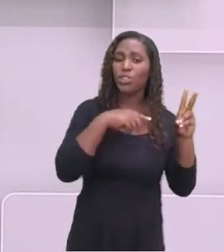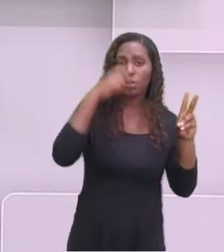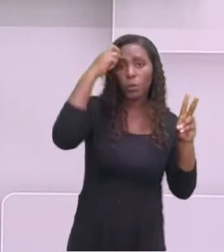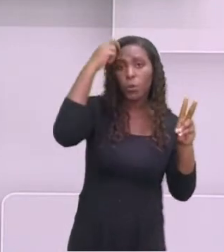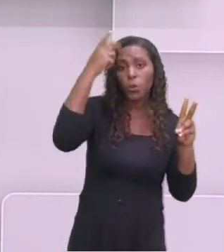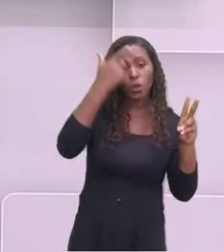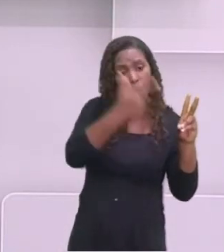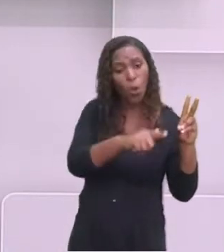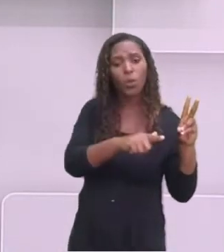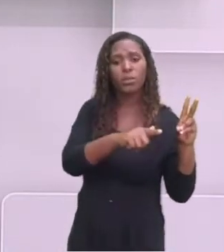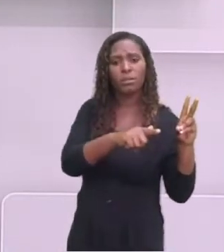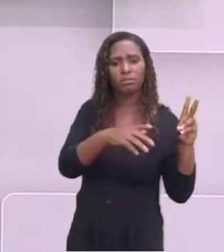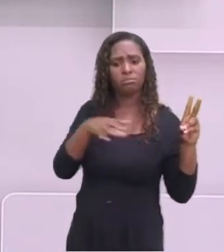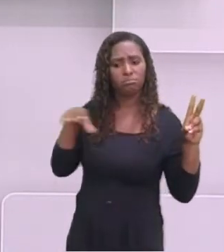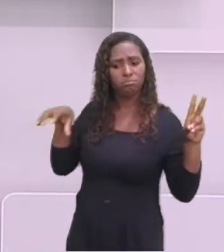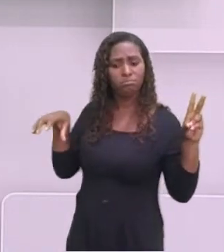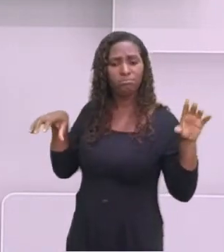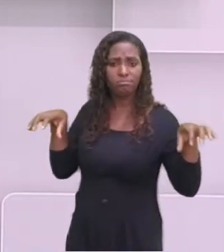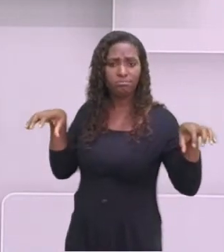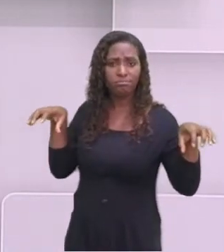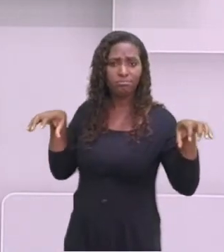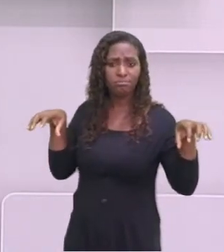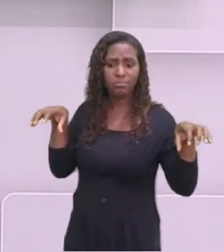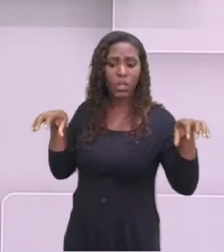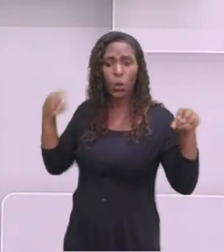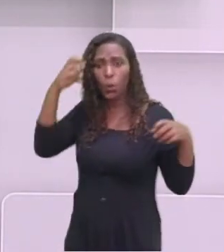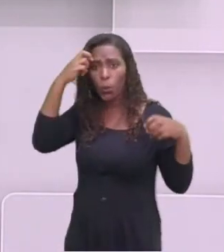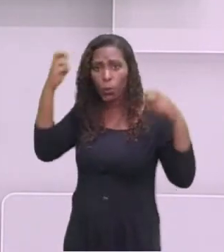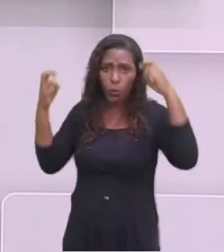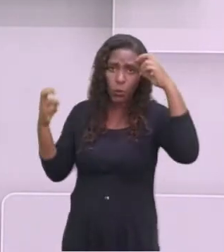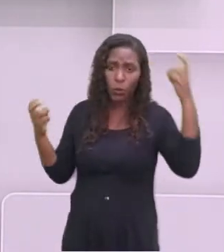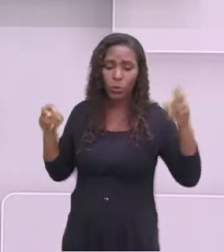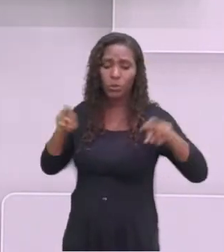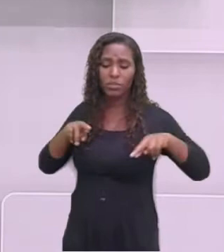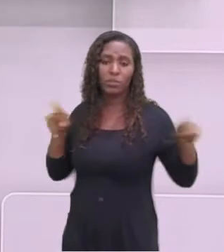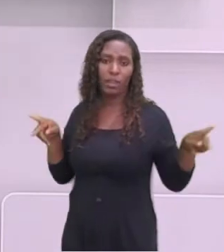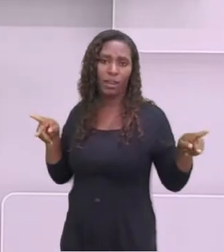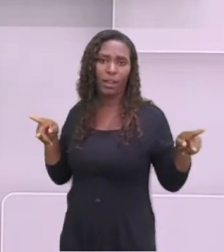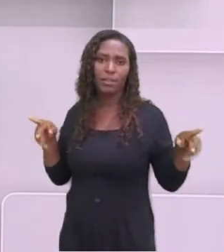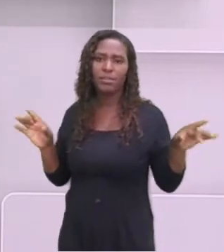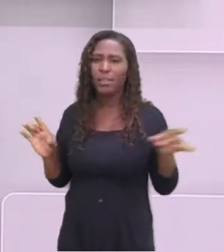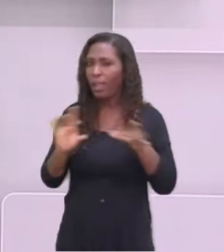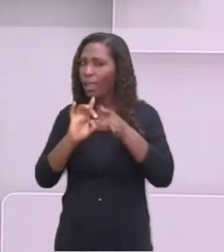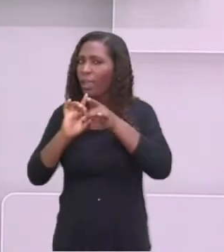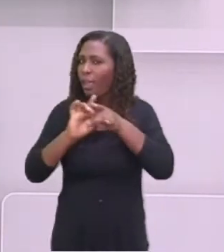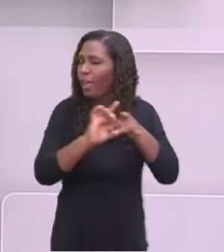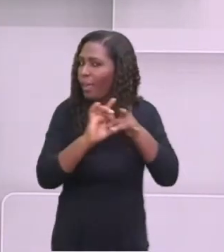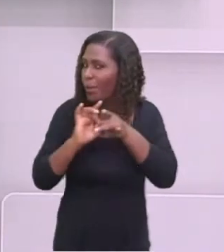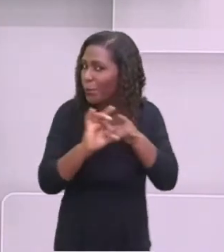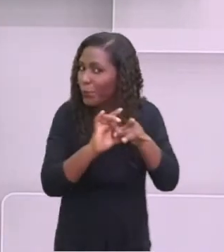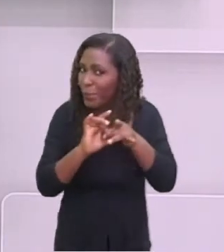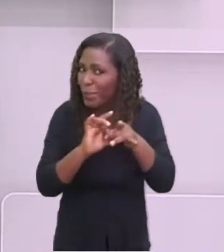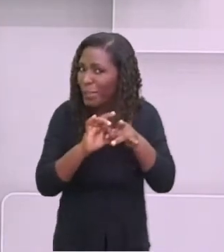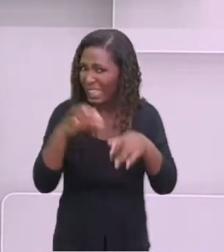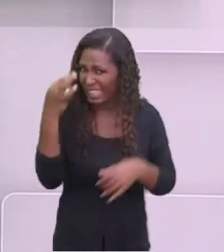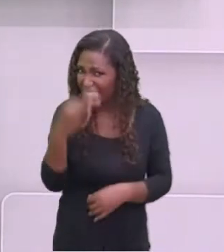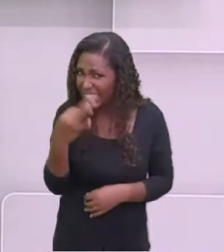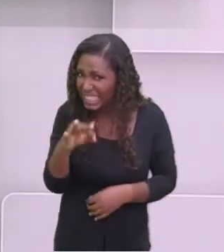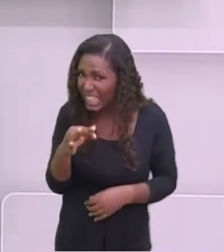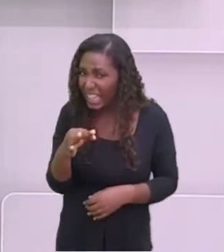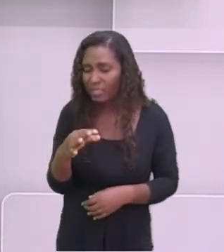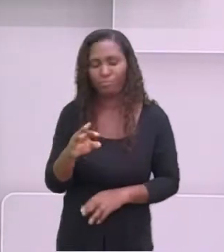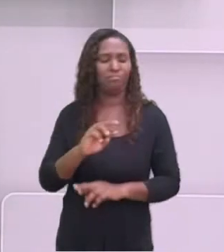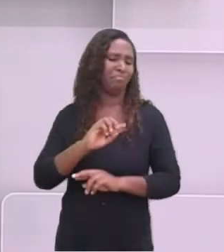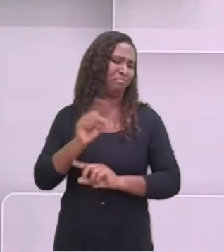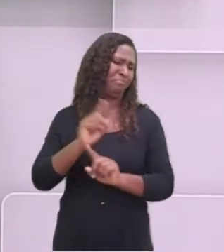Nativos com uma cultura e os portugueses com outra. Será que iam dar certo? Será que eles são iguais? Acho que